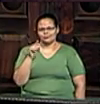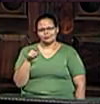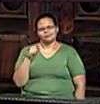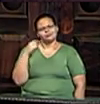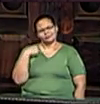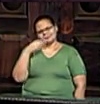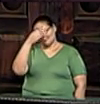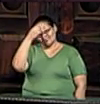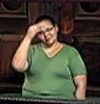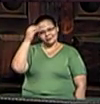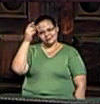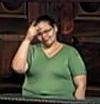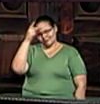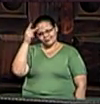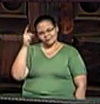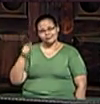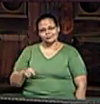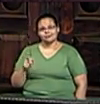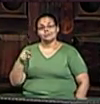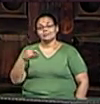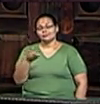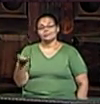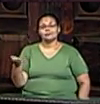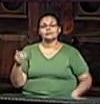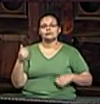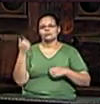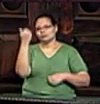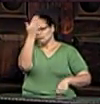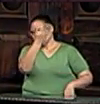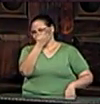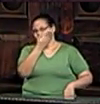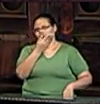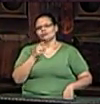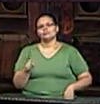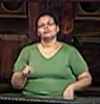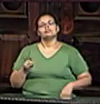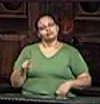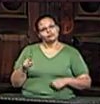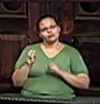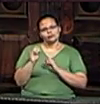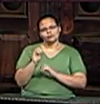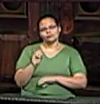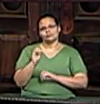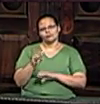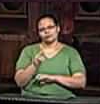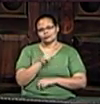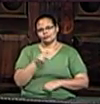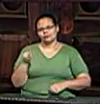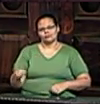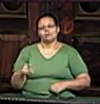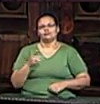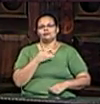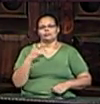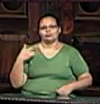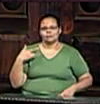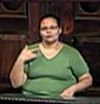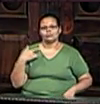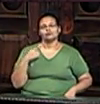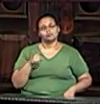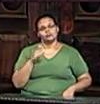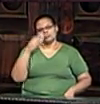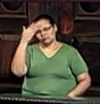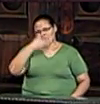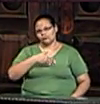que ele esquece que essas pessoas que estão aí fora, que são basicamente da educação e da saúde, que ele